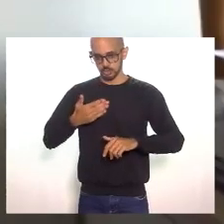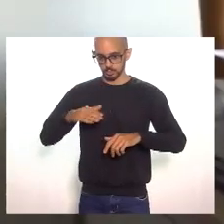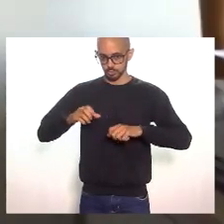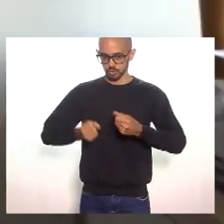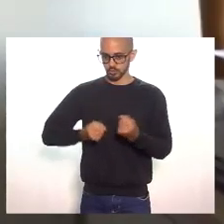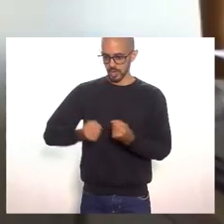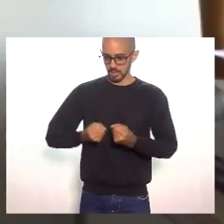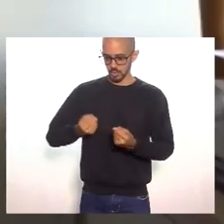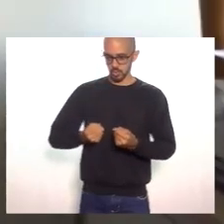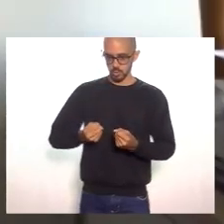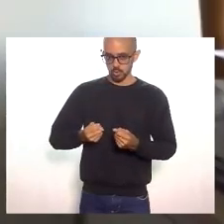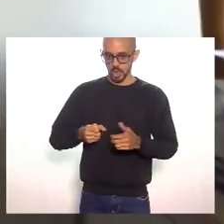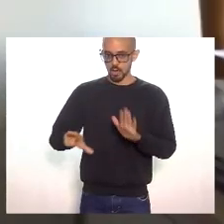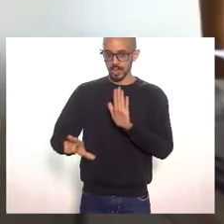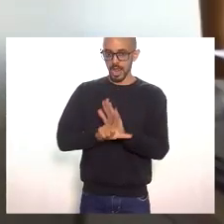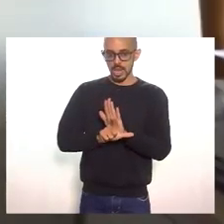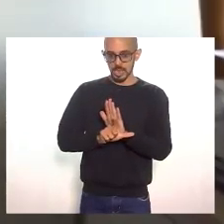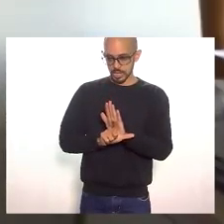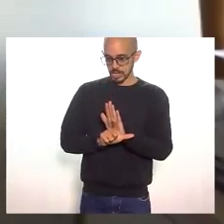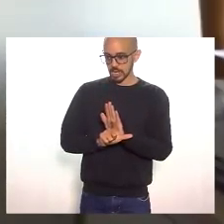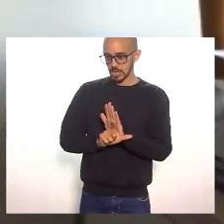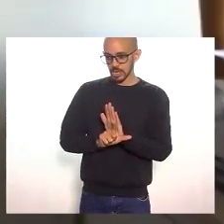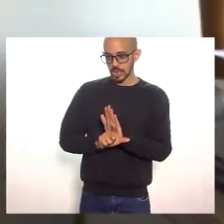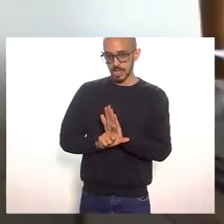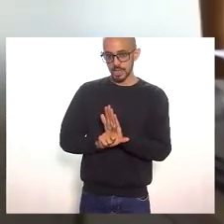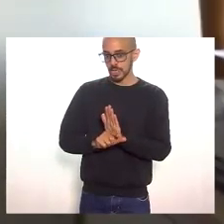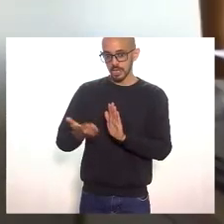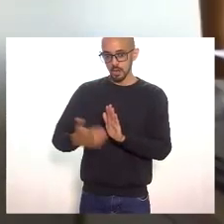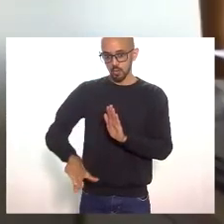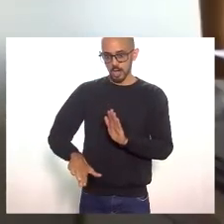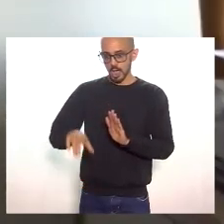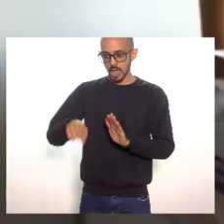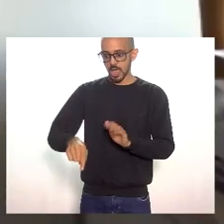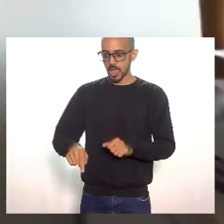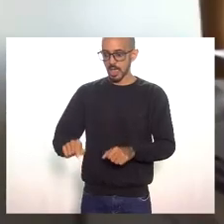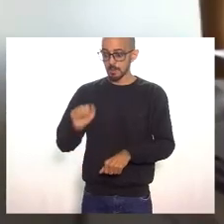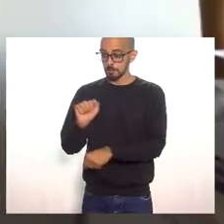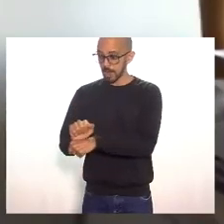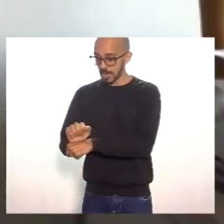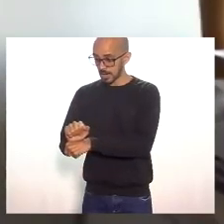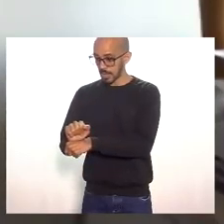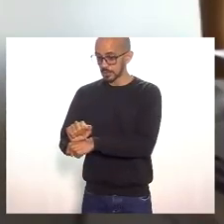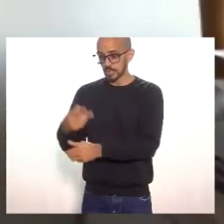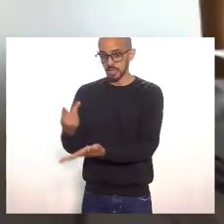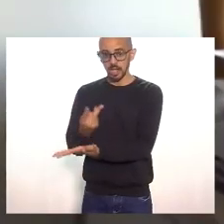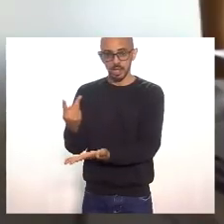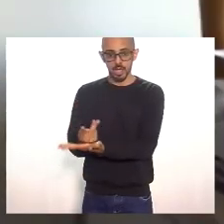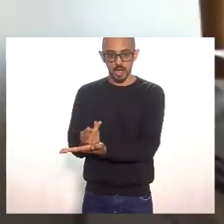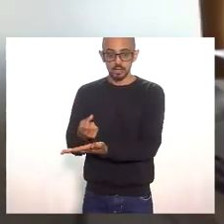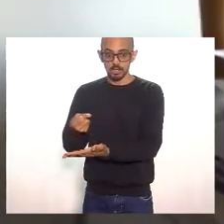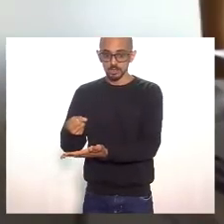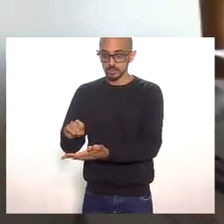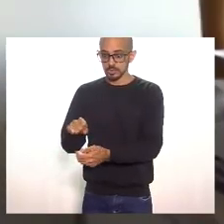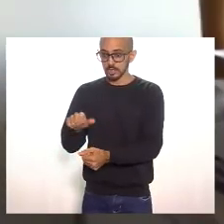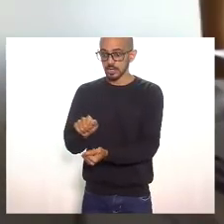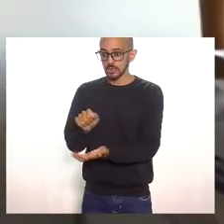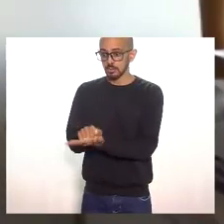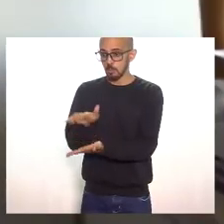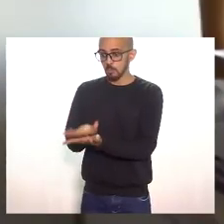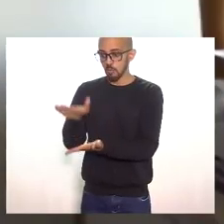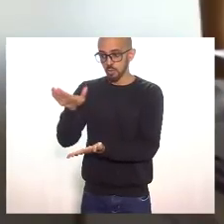é a prática de extorsão em blitz ilegais, que se apegam a irregularidades veiculares de pequena monta